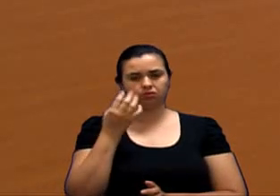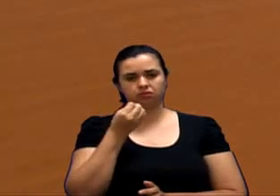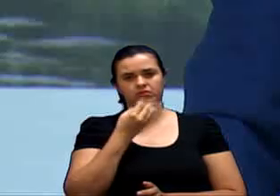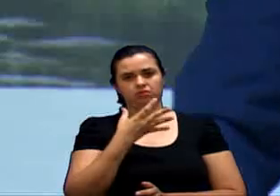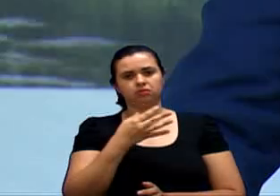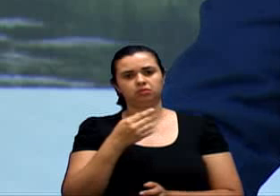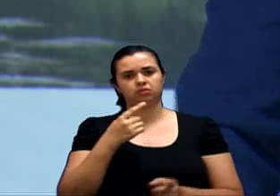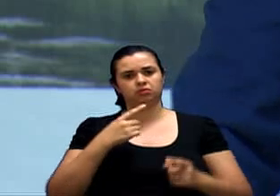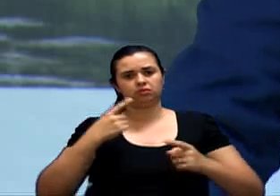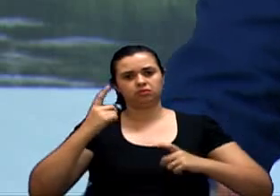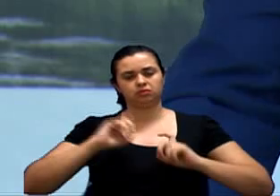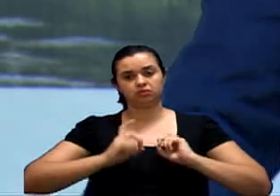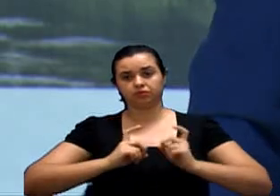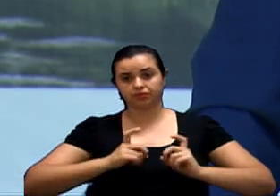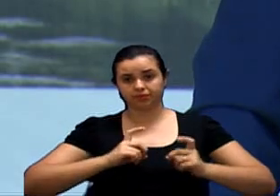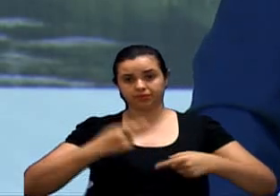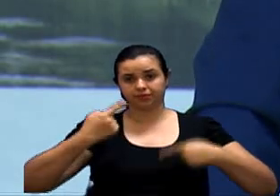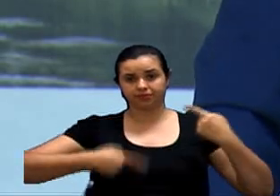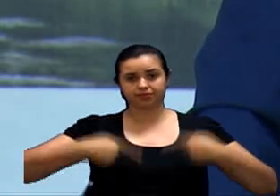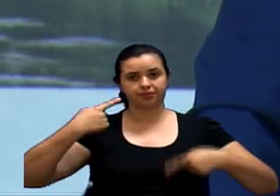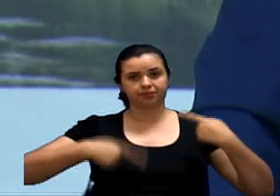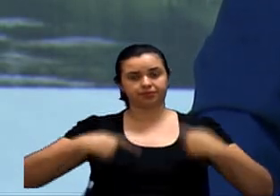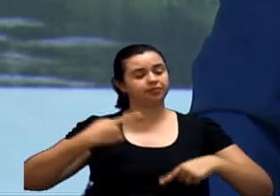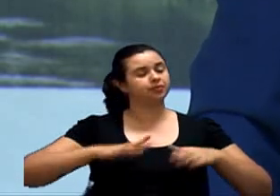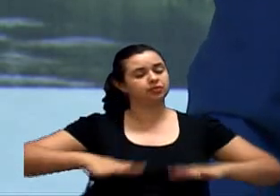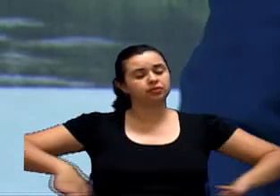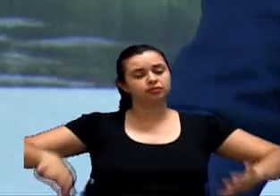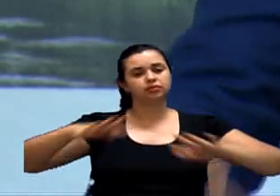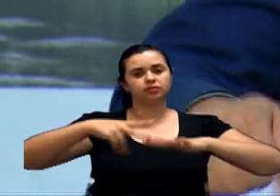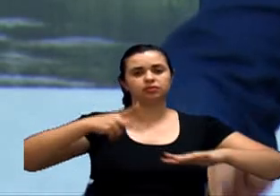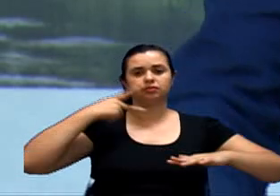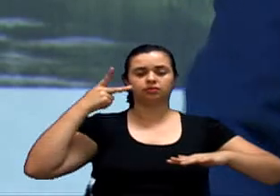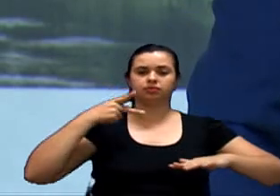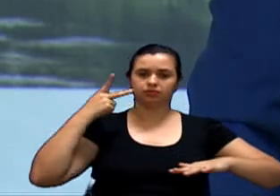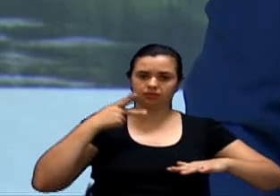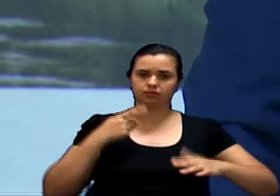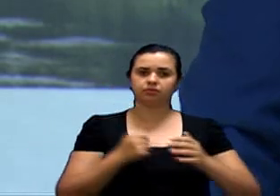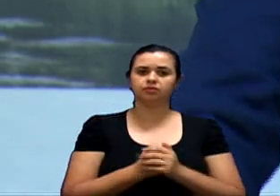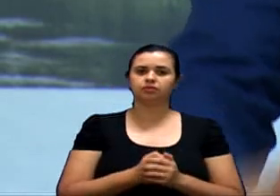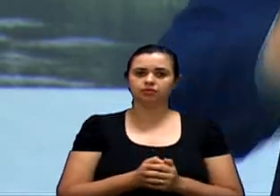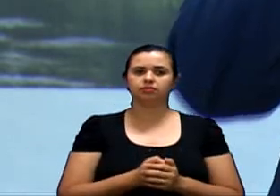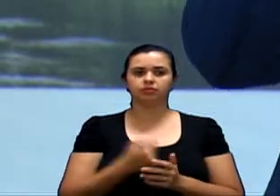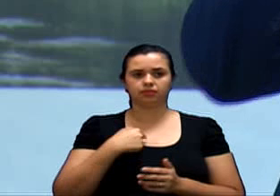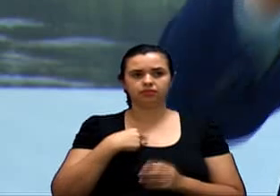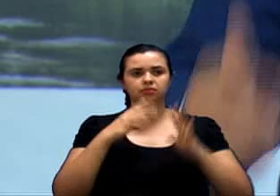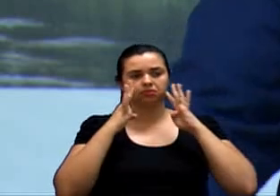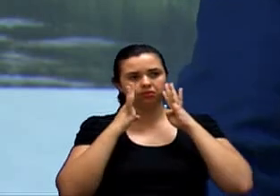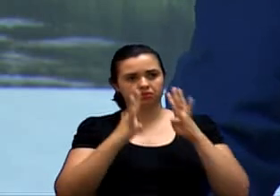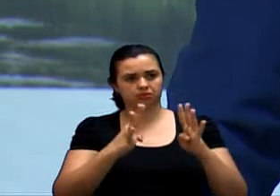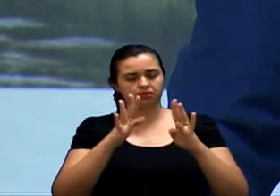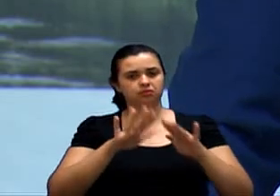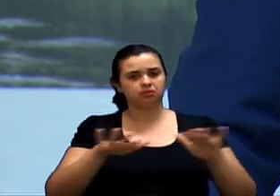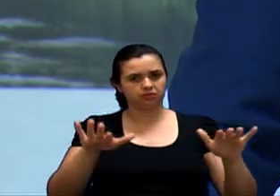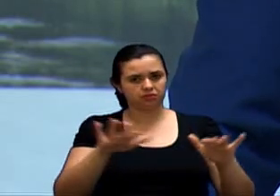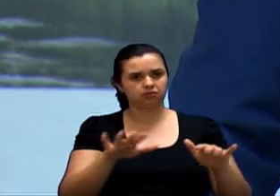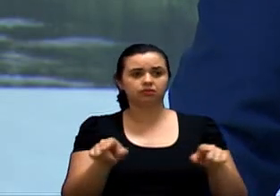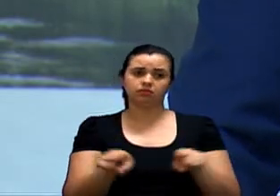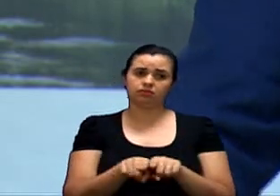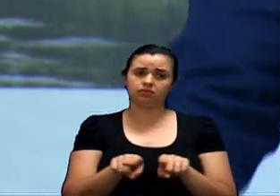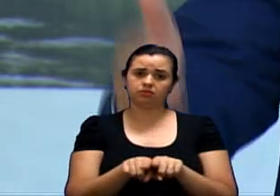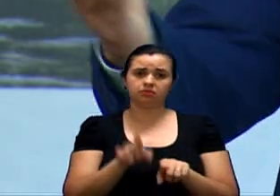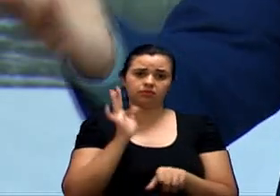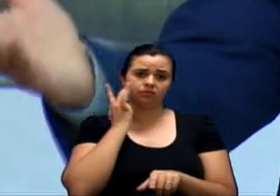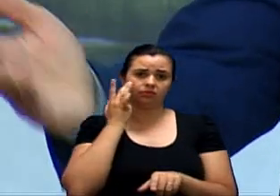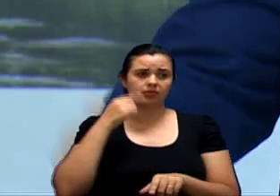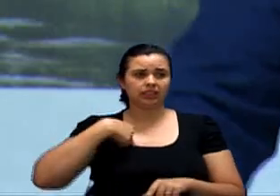uma discussão dos vereadores, né? É a prerrogativa de todos os vereadores falarem, como eu escutei todos os vereadores, creio que não é justo também ele